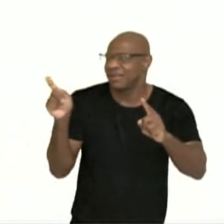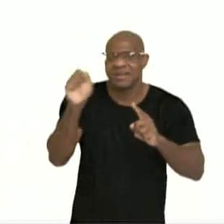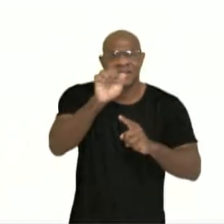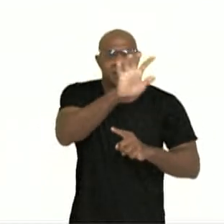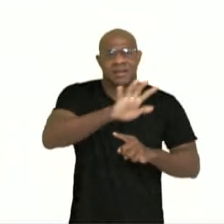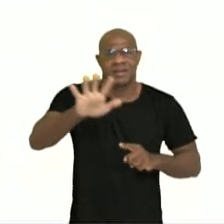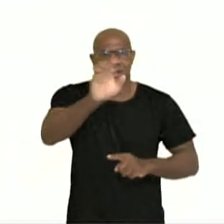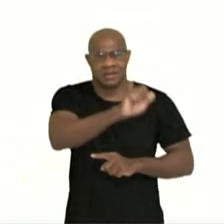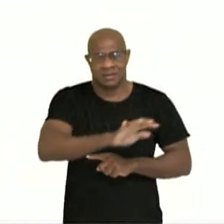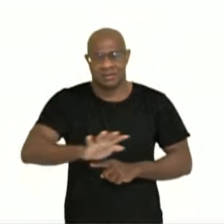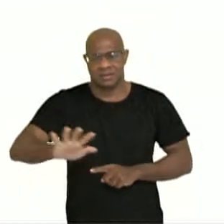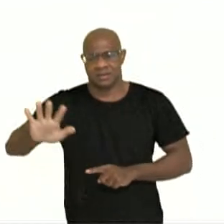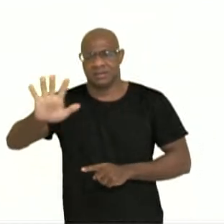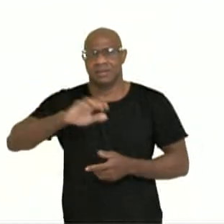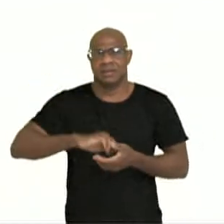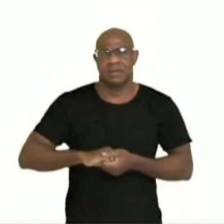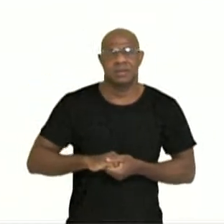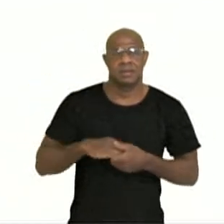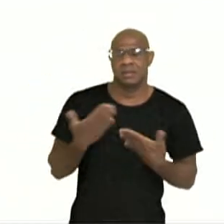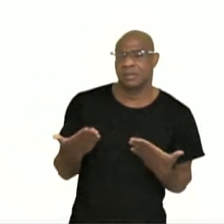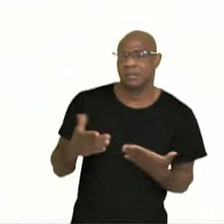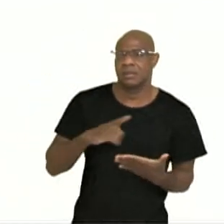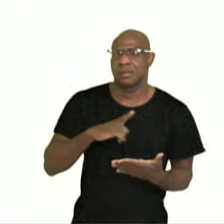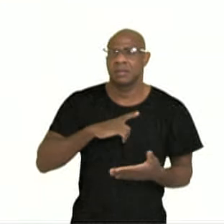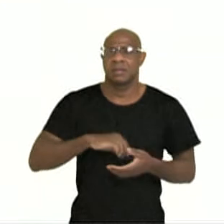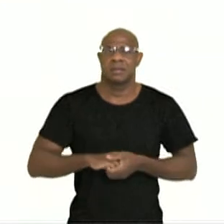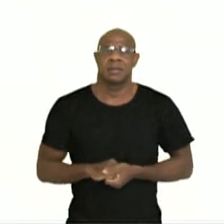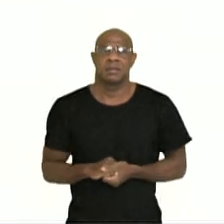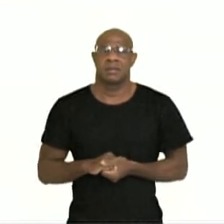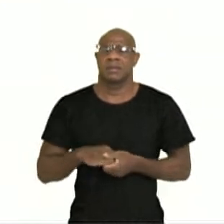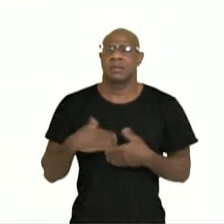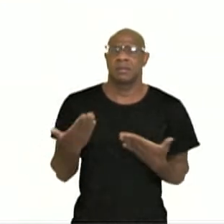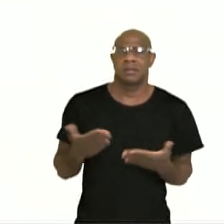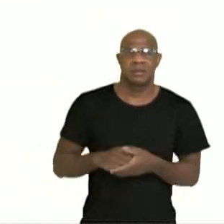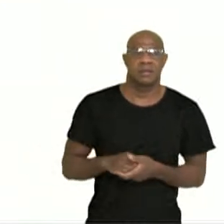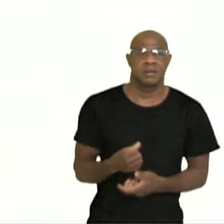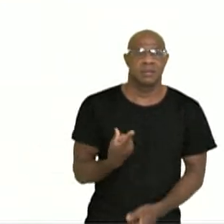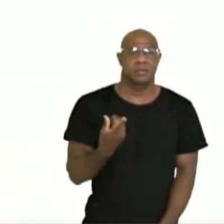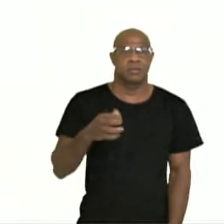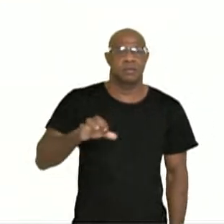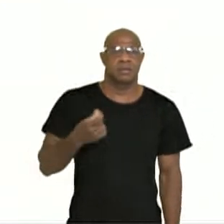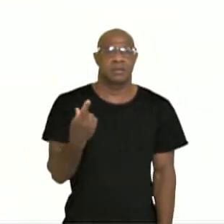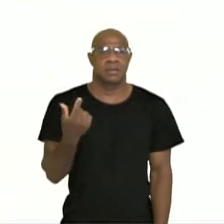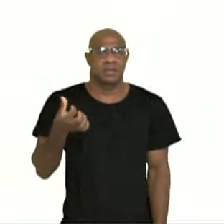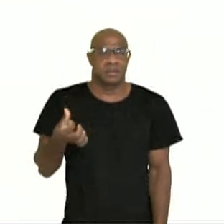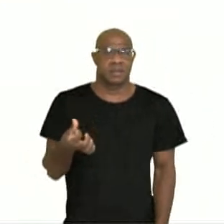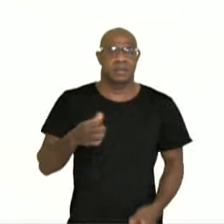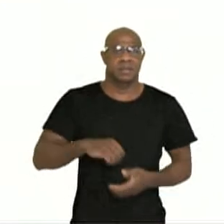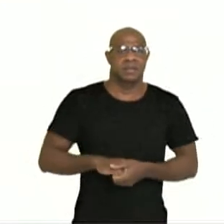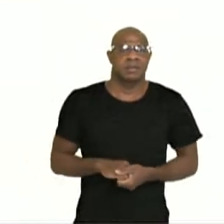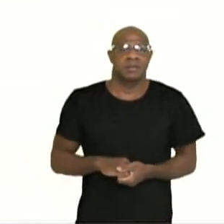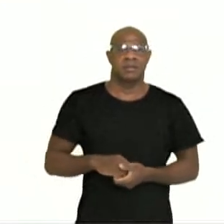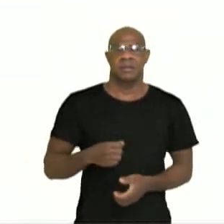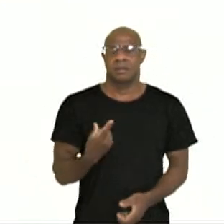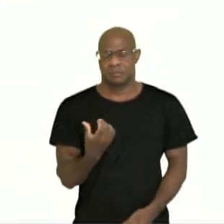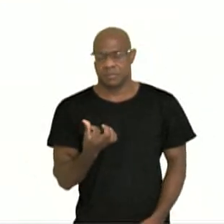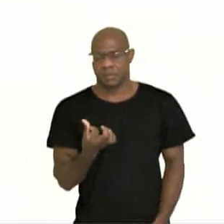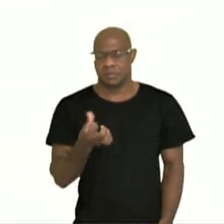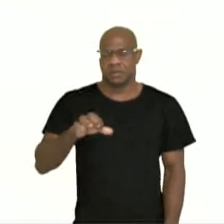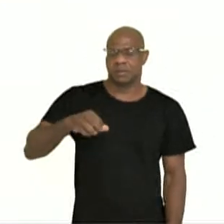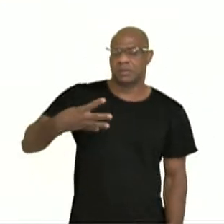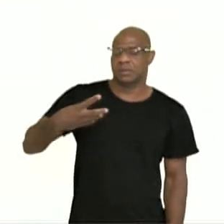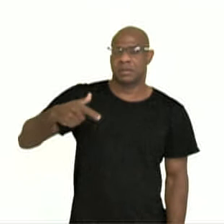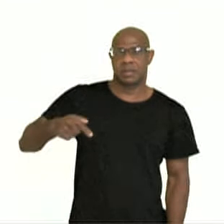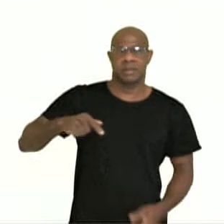aqui as alternativas, pessoal. 1960, né, 1960, 1947, né,